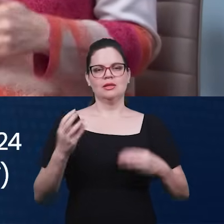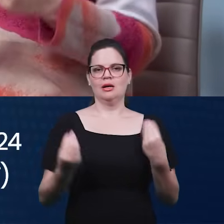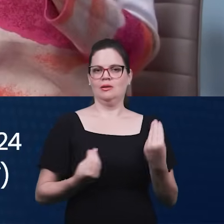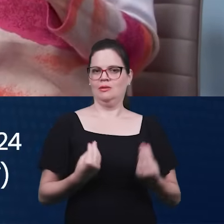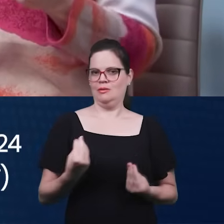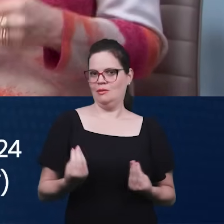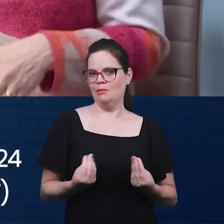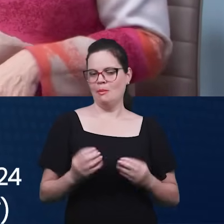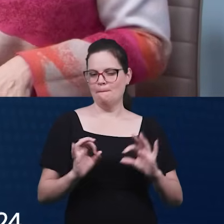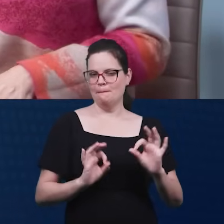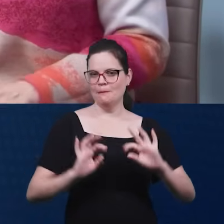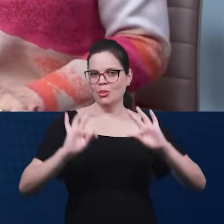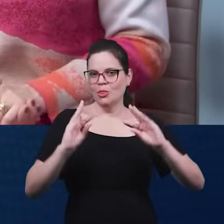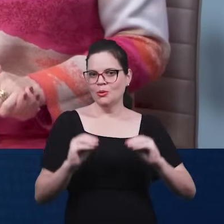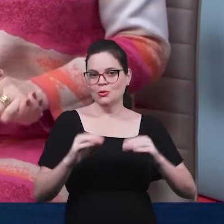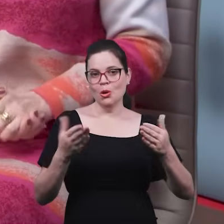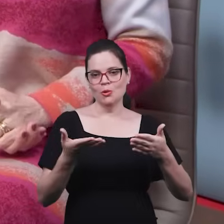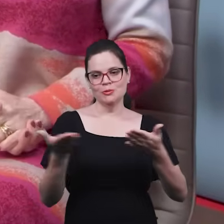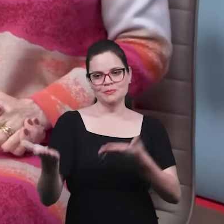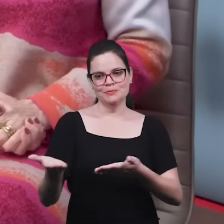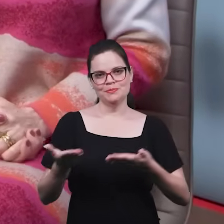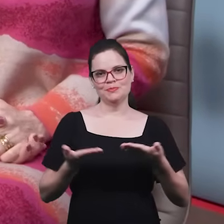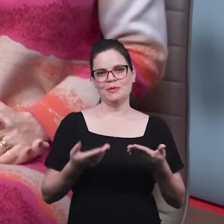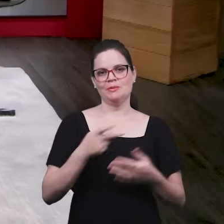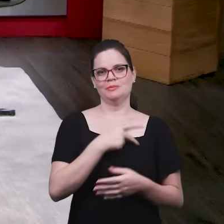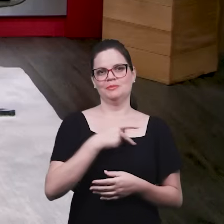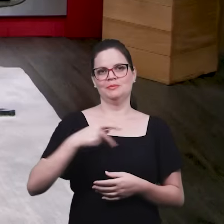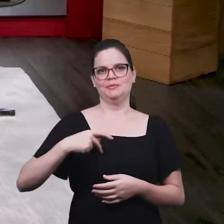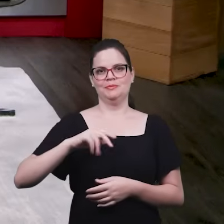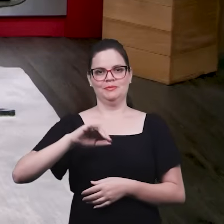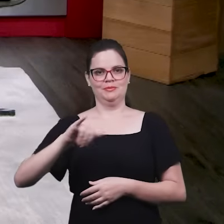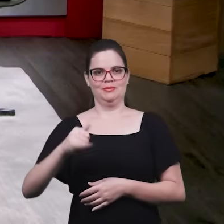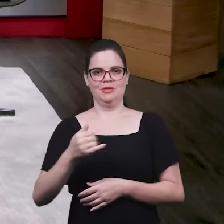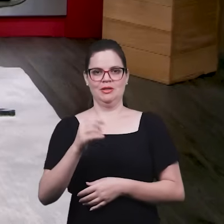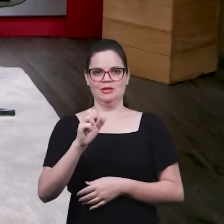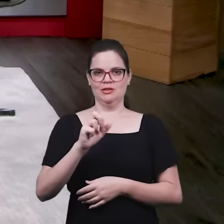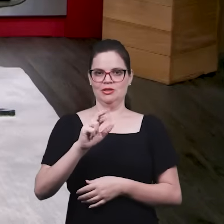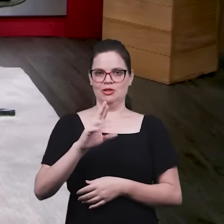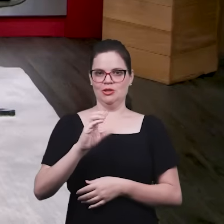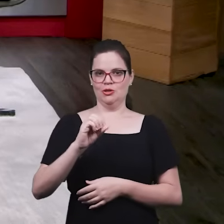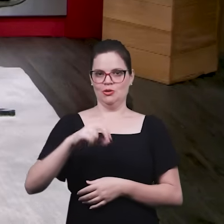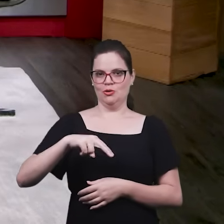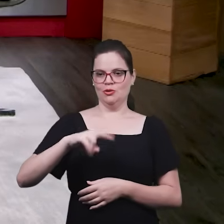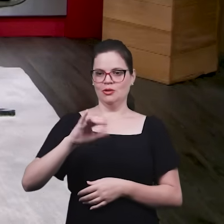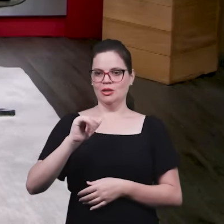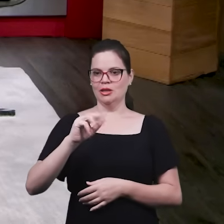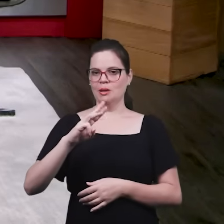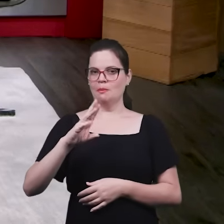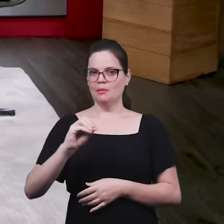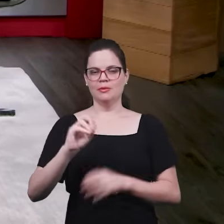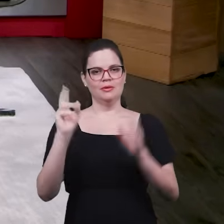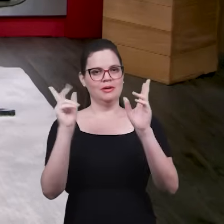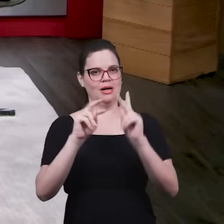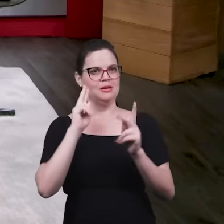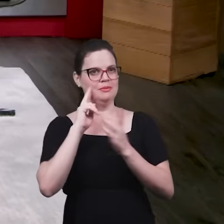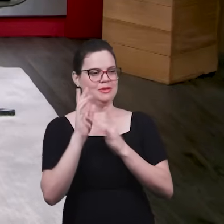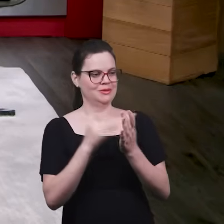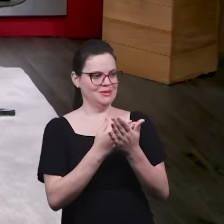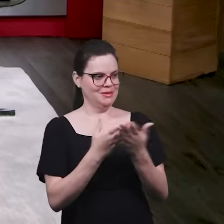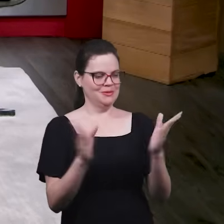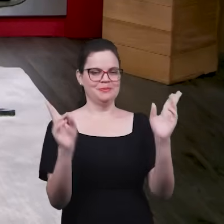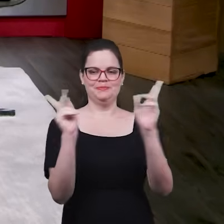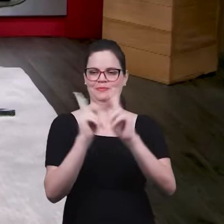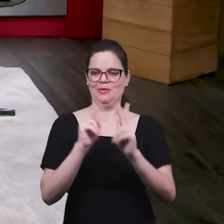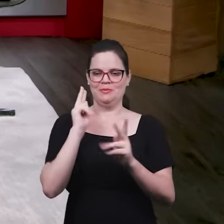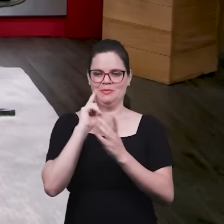igrejas, hoje nós recebemos o pastor Jerônimo. Paz do Senhor, pastor. Paz do Senhor, Fernanda. Paz do Senhor, Kézia.